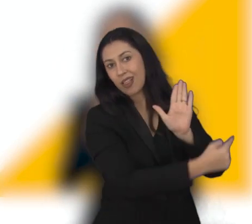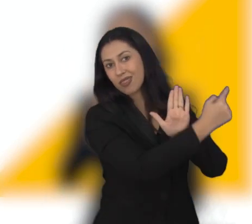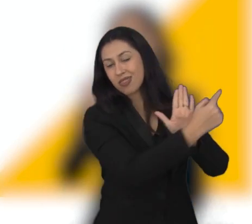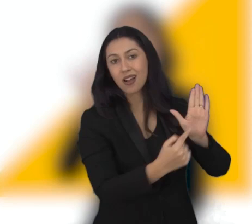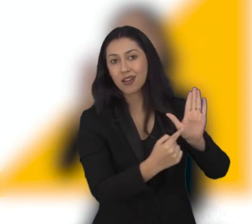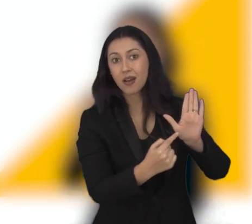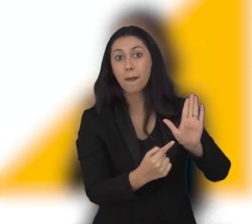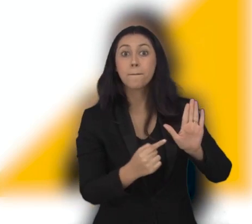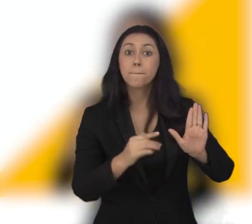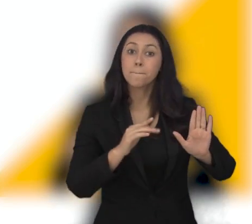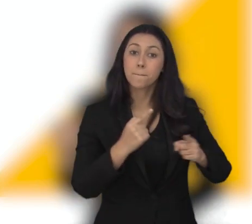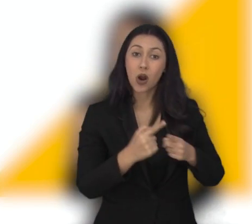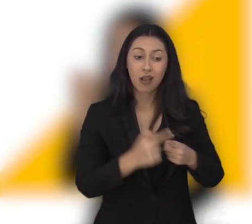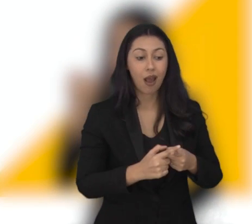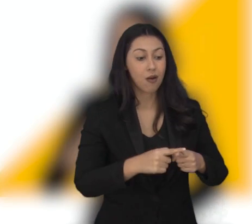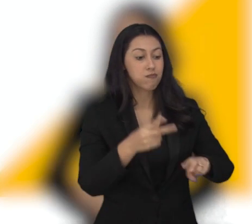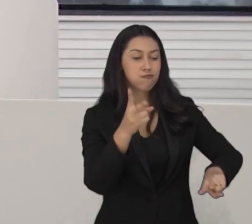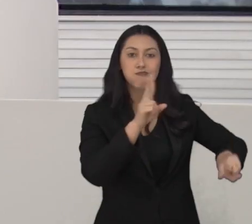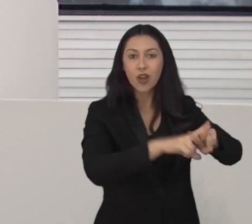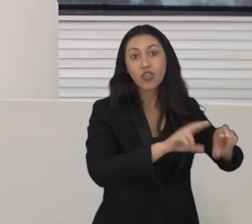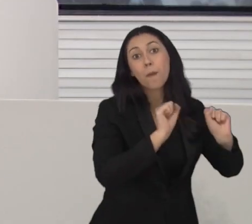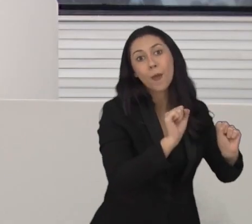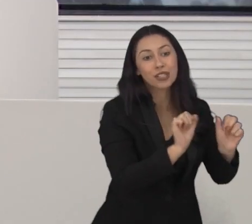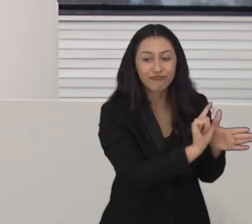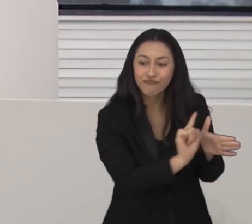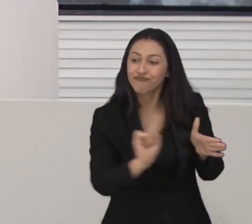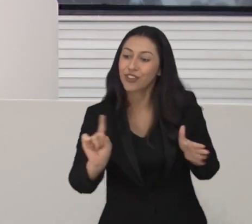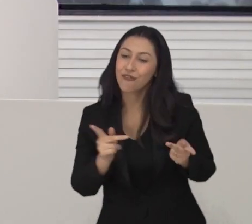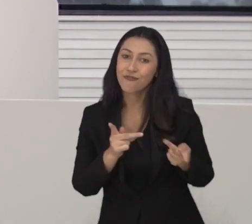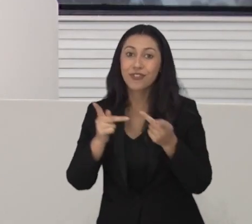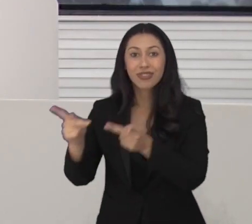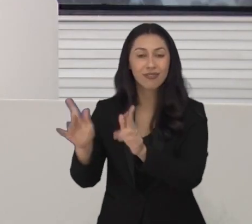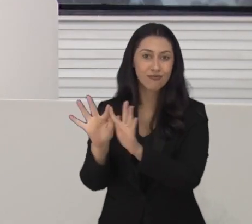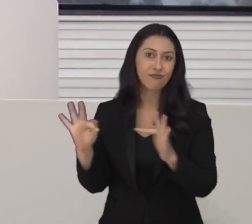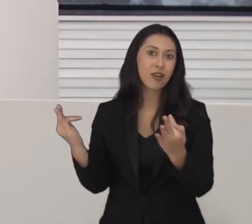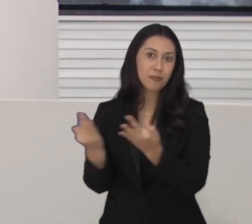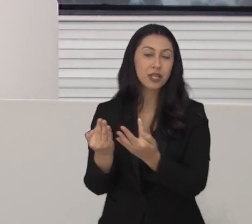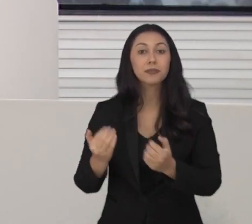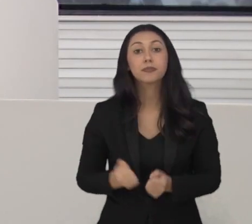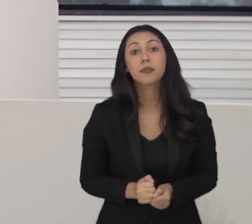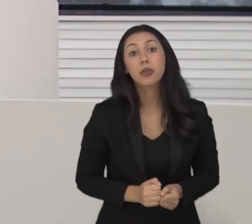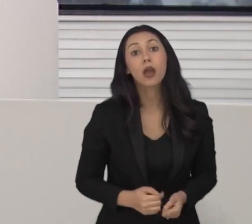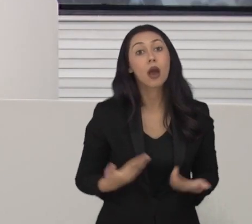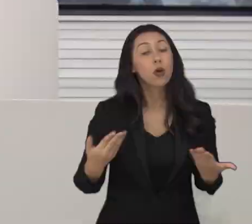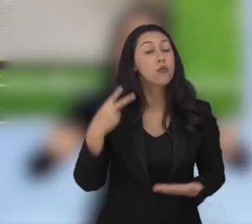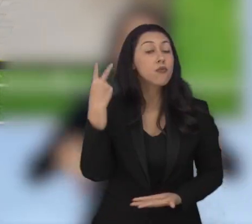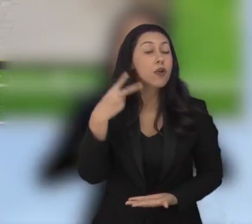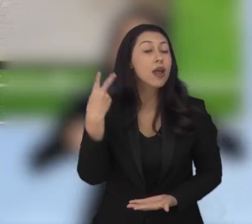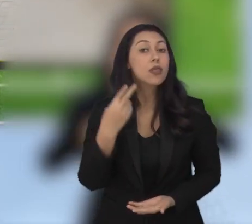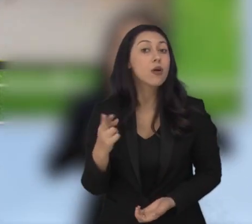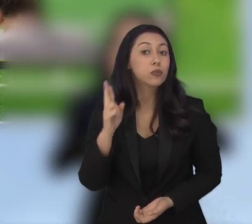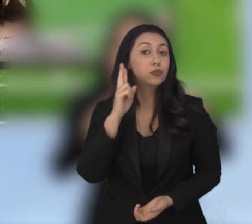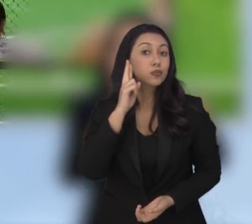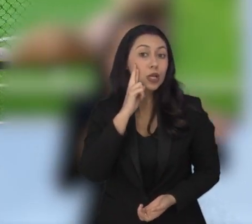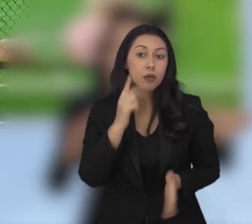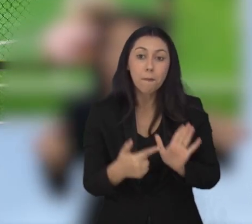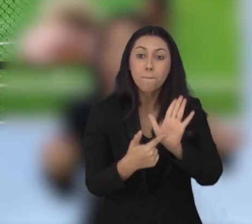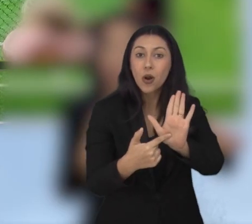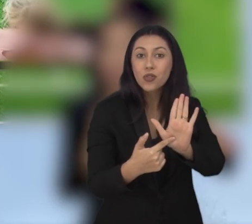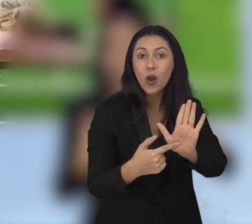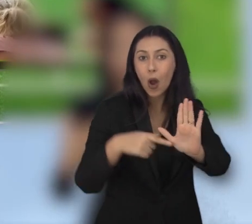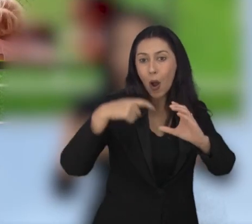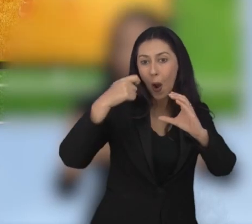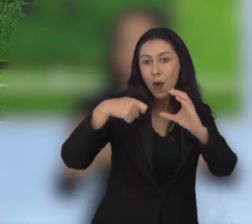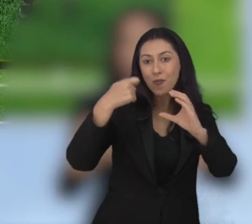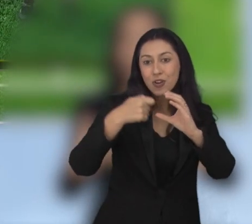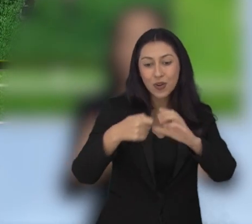se o objetivo for para visitar parentes. E o esporte foi tema da fala do vereador Renato Santiago. Em um vídeo, ele apresentou o